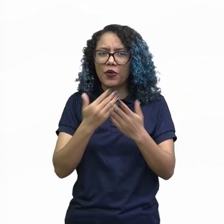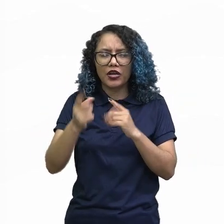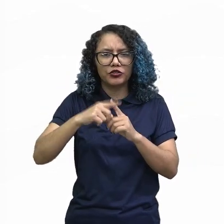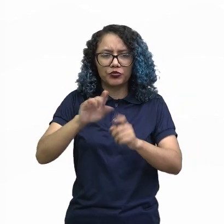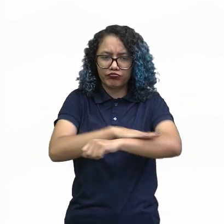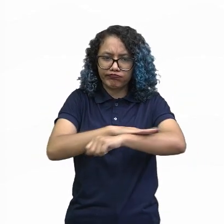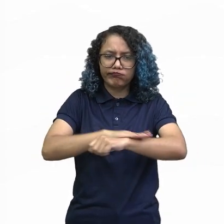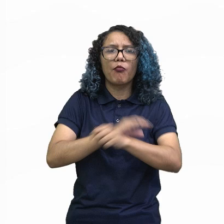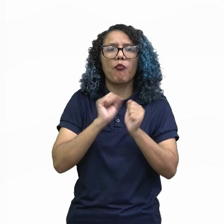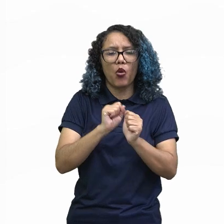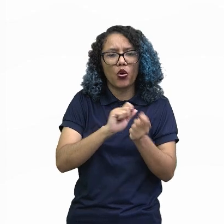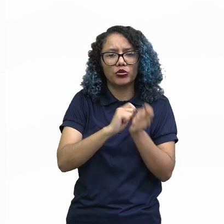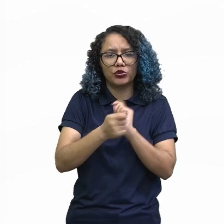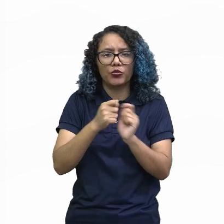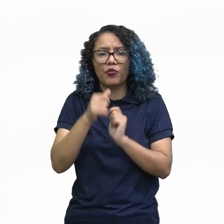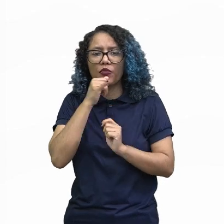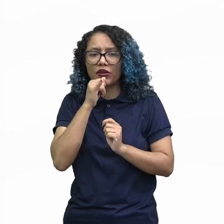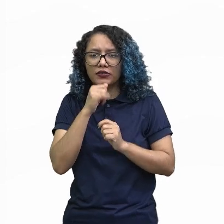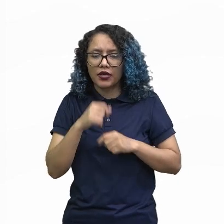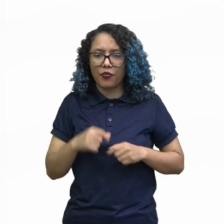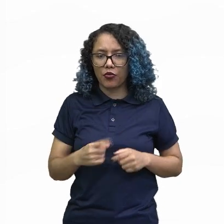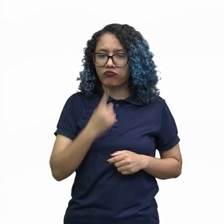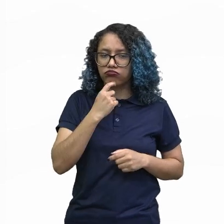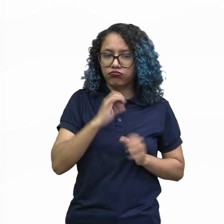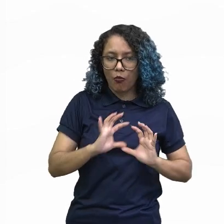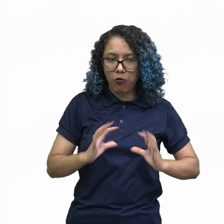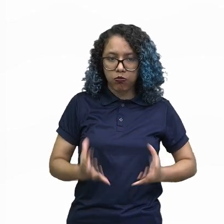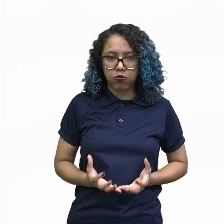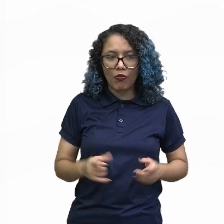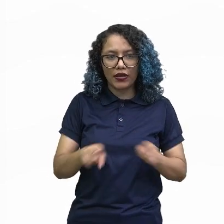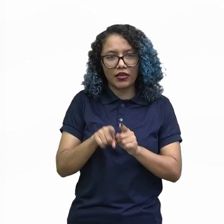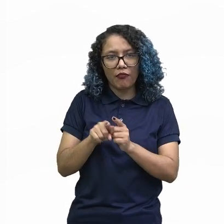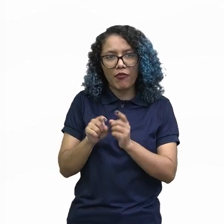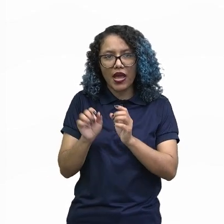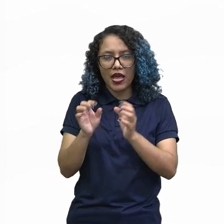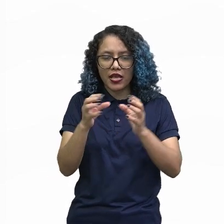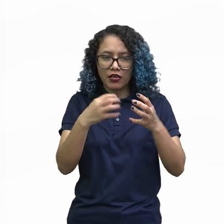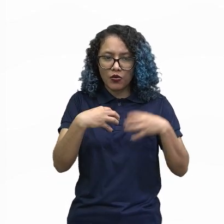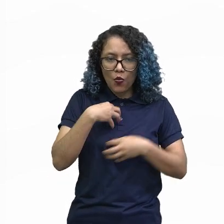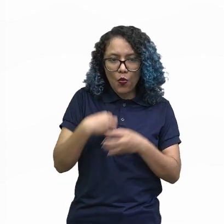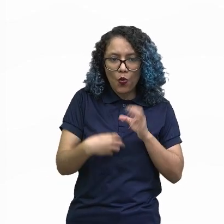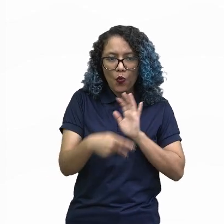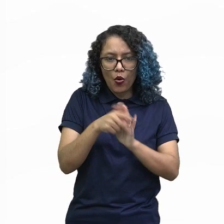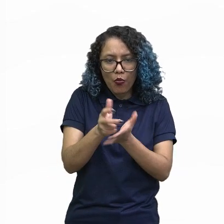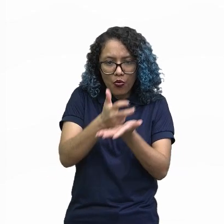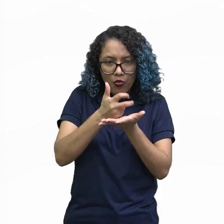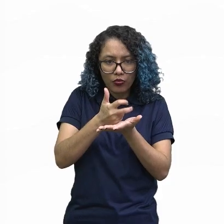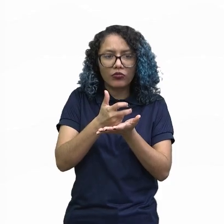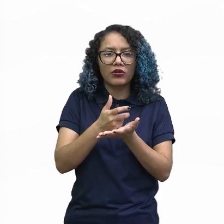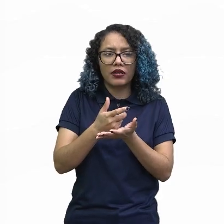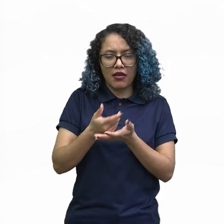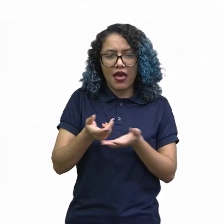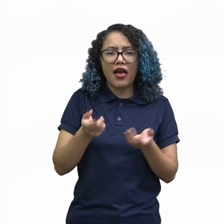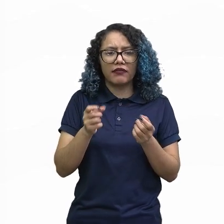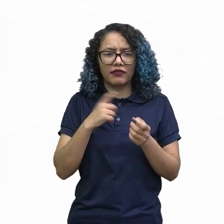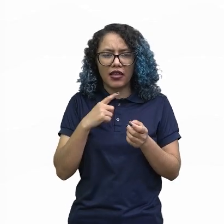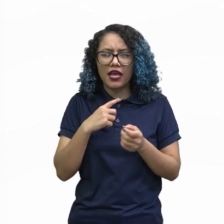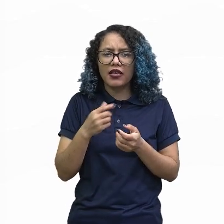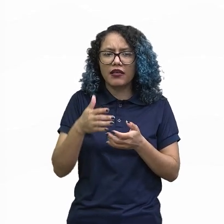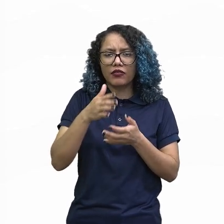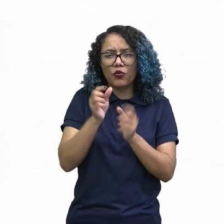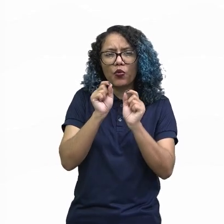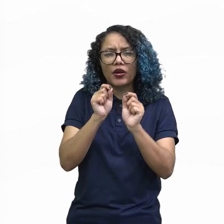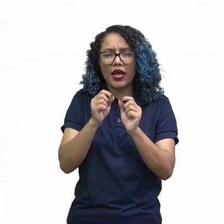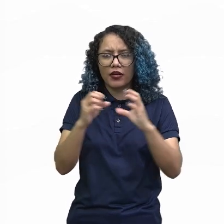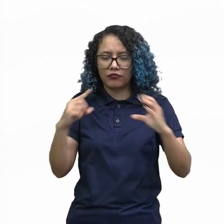de tecido, inclusive placenta e anexos embrionários, certo? São encontradas nas primeiras